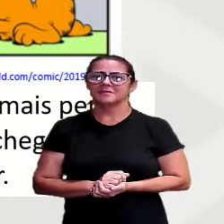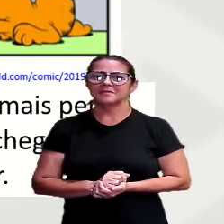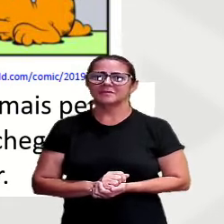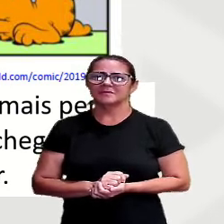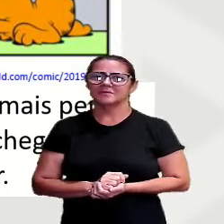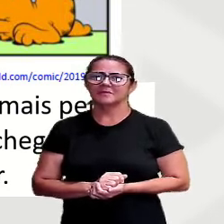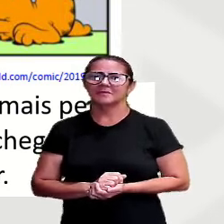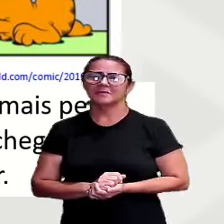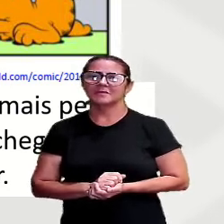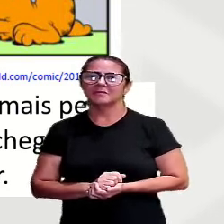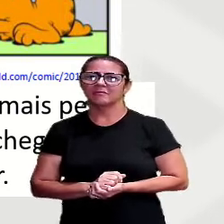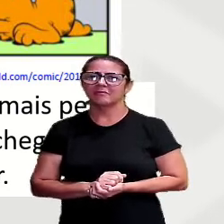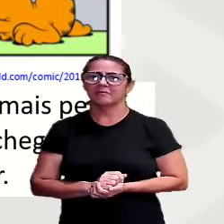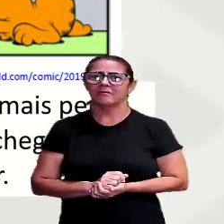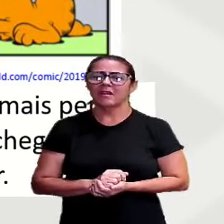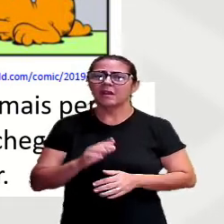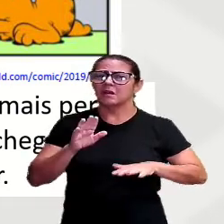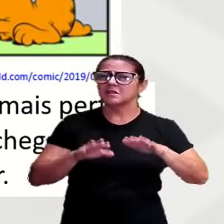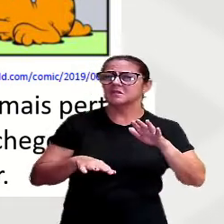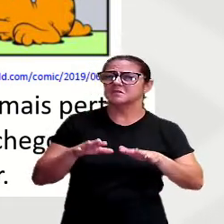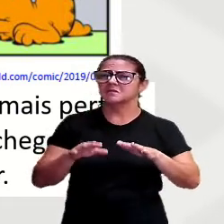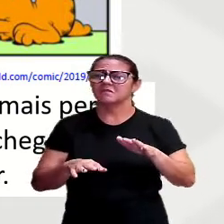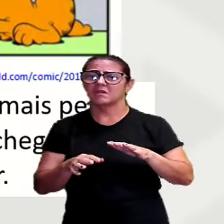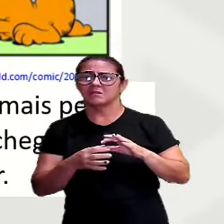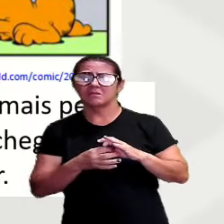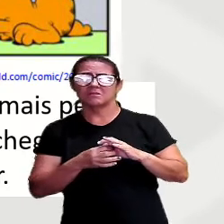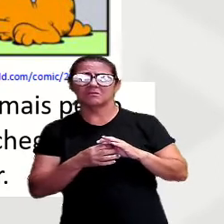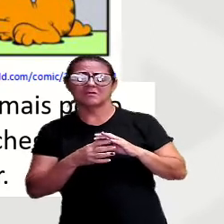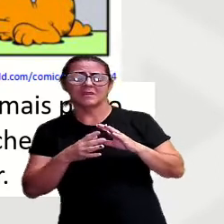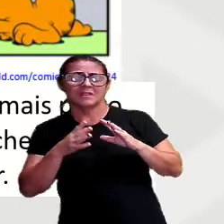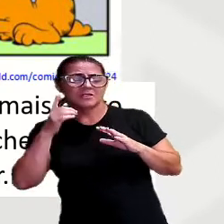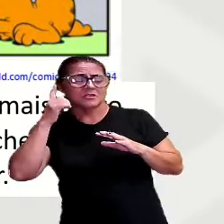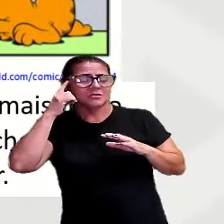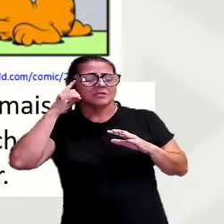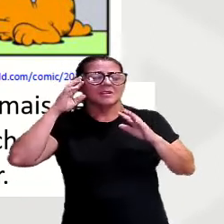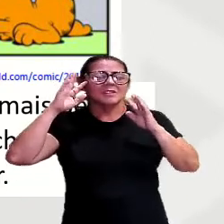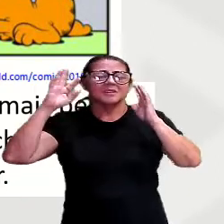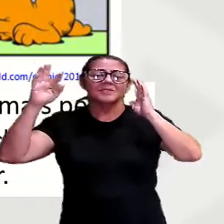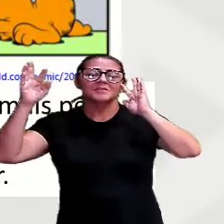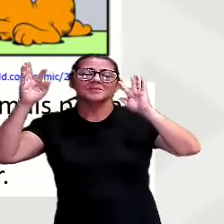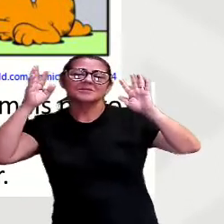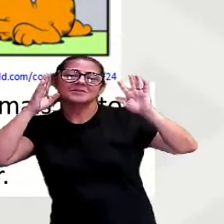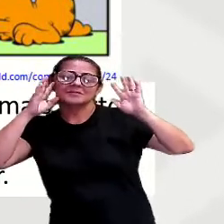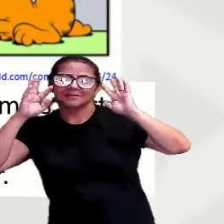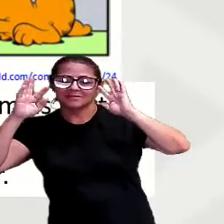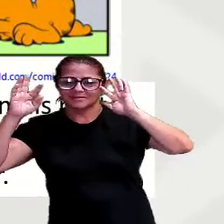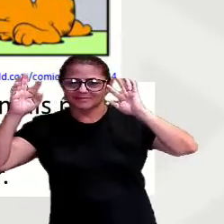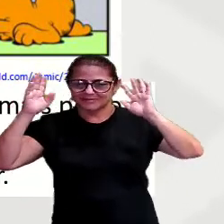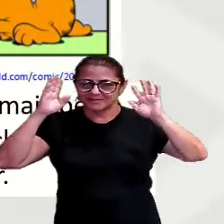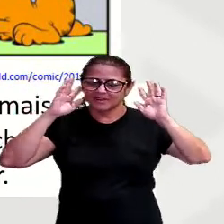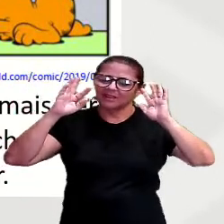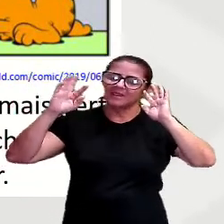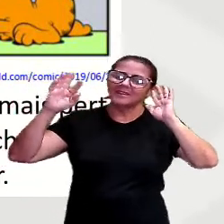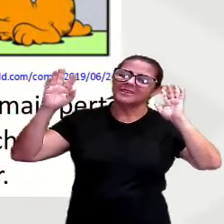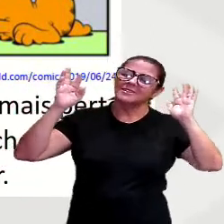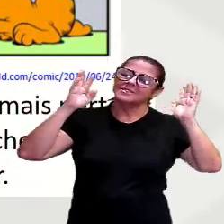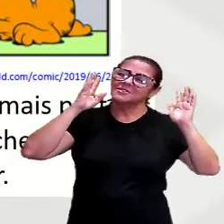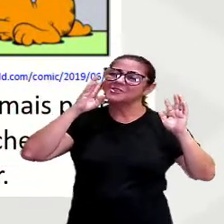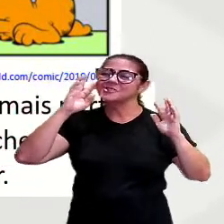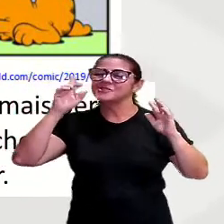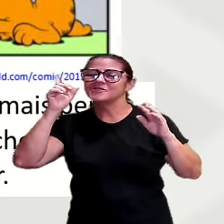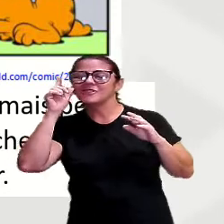nada menos que às vezes eu deixo minha mente vagar. E olha a imagem dele. Aquele soninho